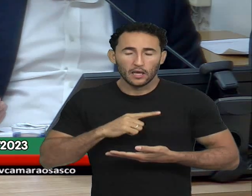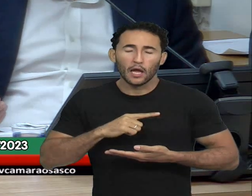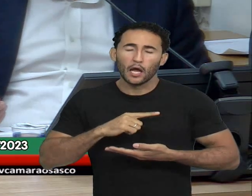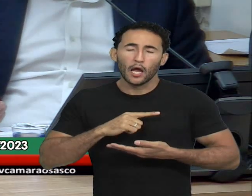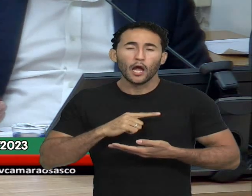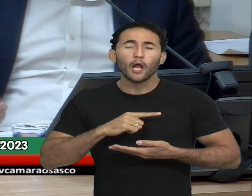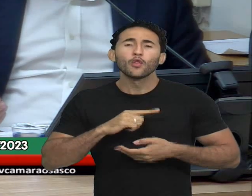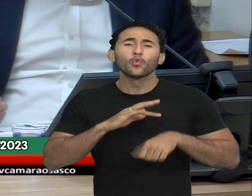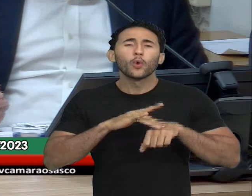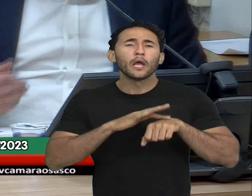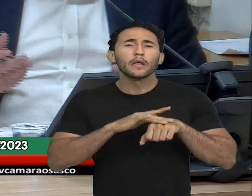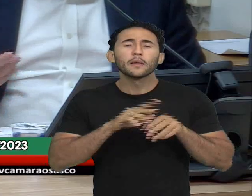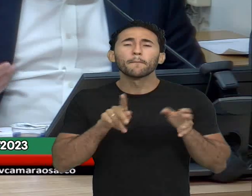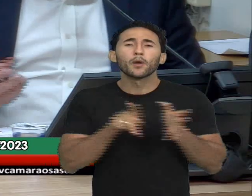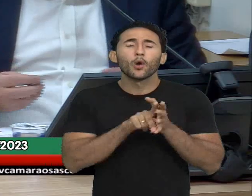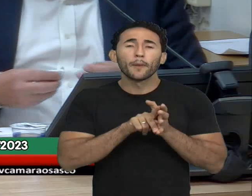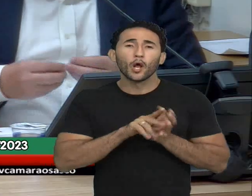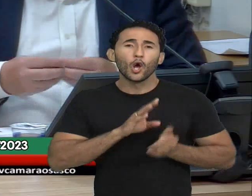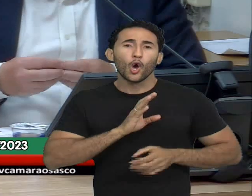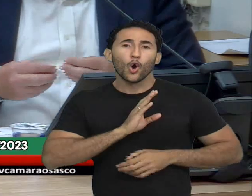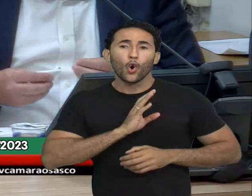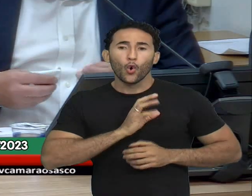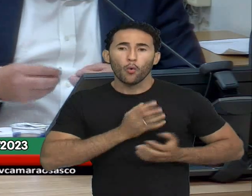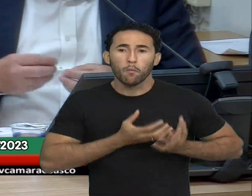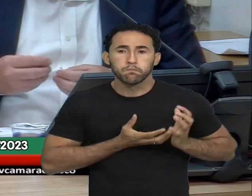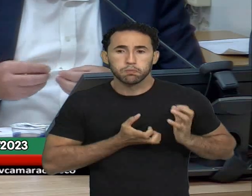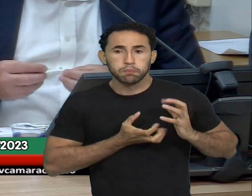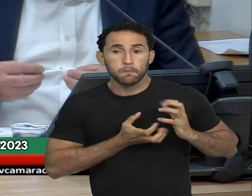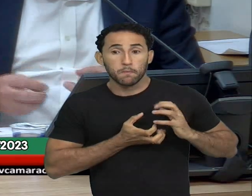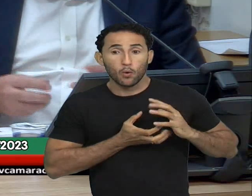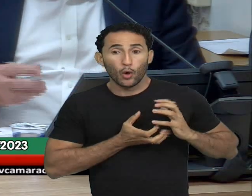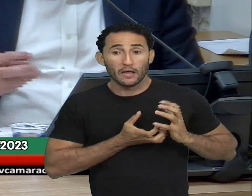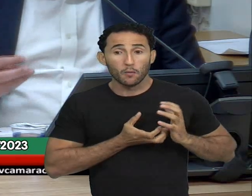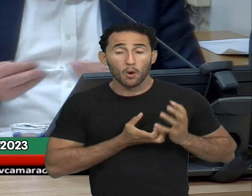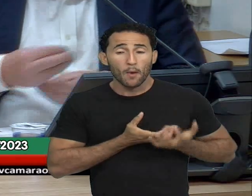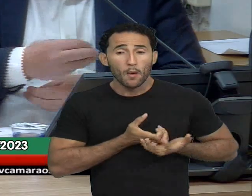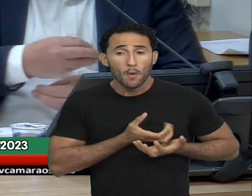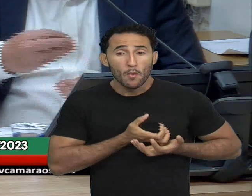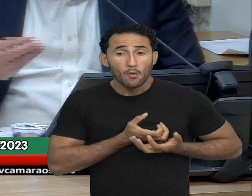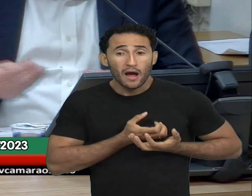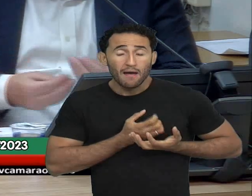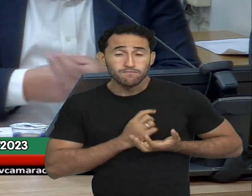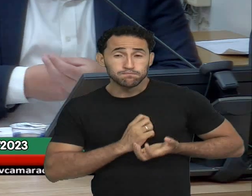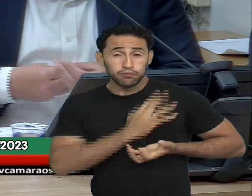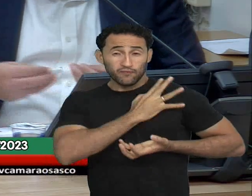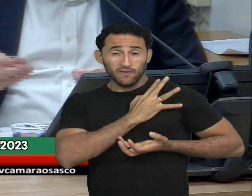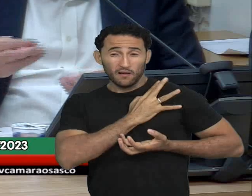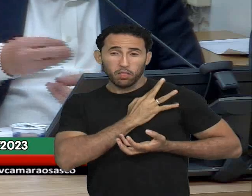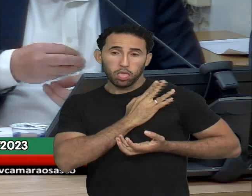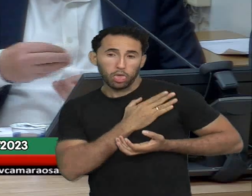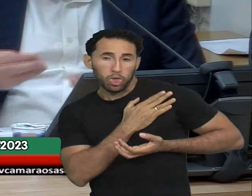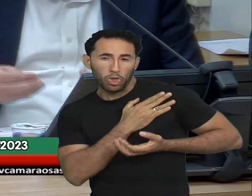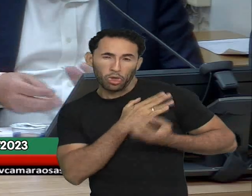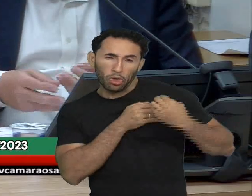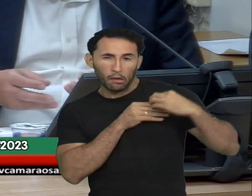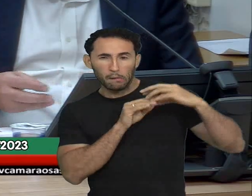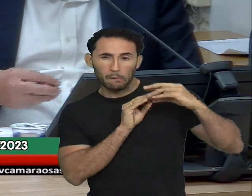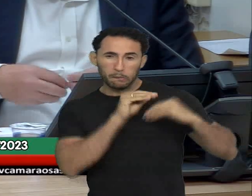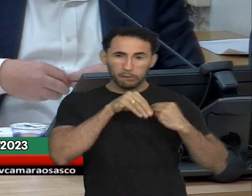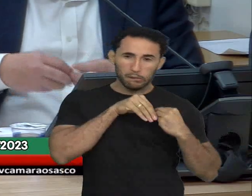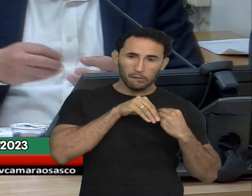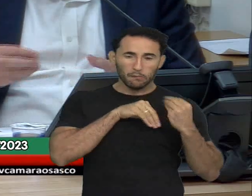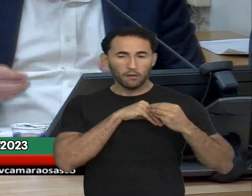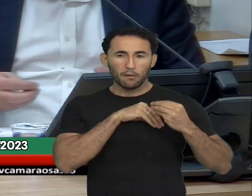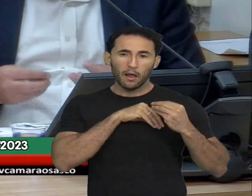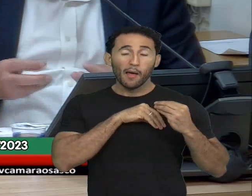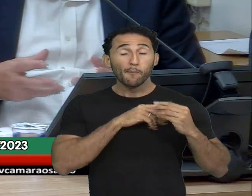formação. As artérias, que às vezes não nascem no lugar devido, os ventrículos que nascem invertidos, tal. Então,